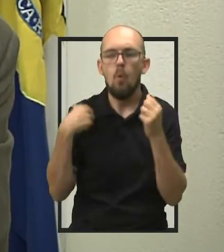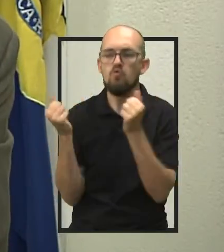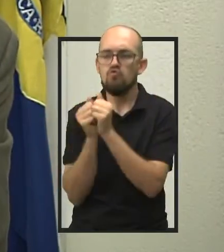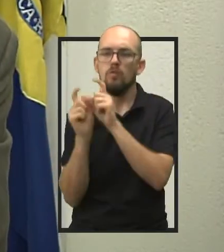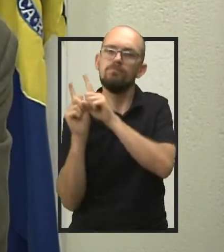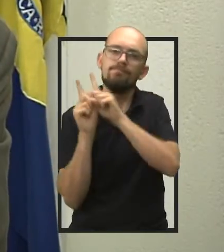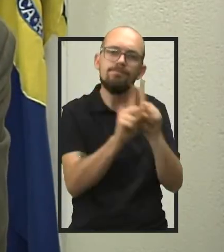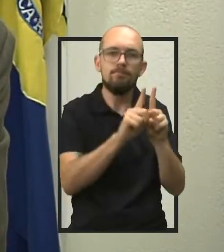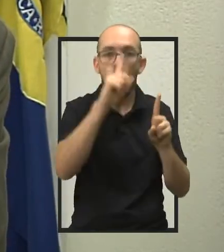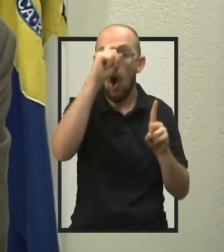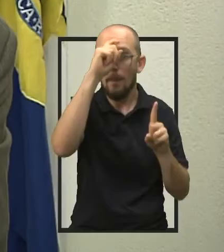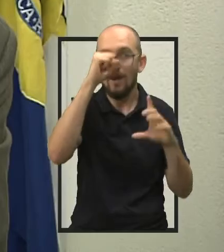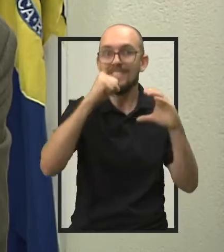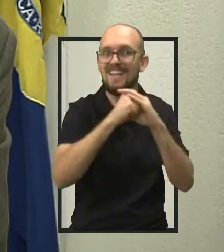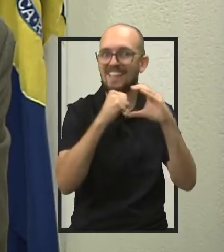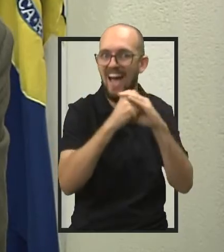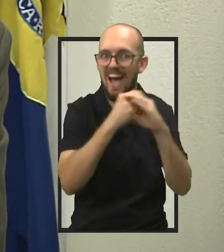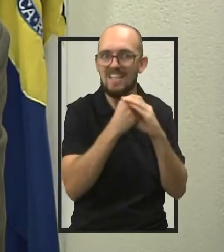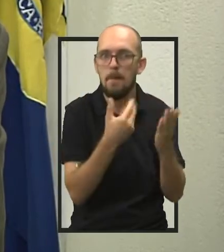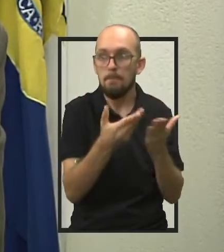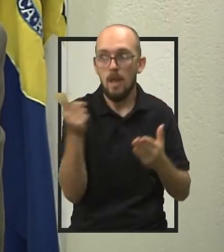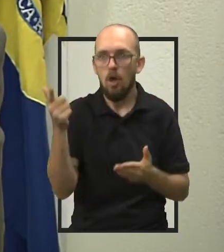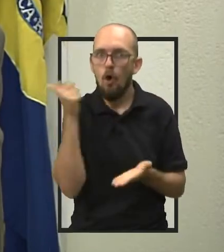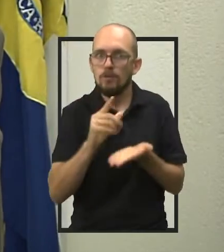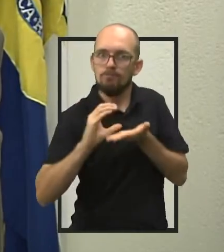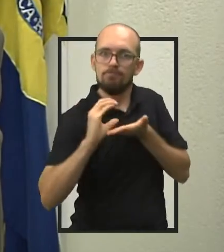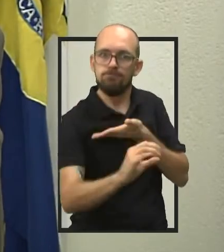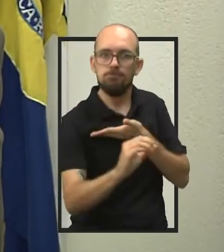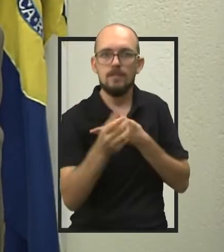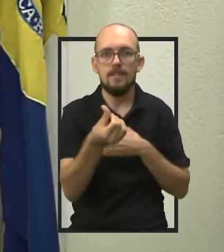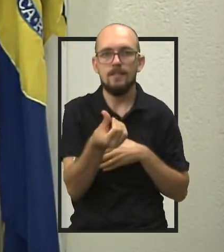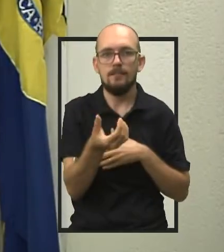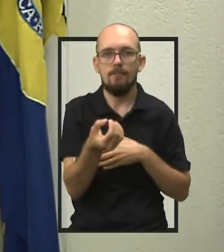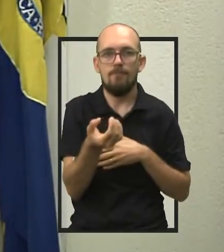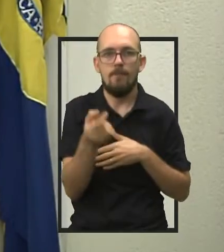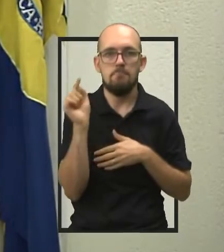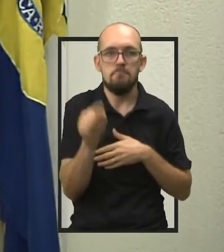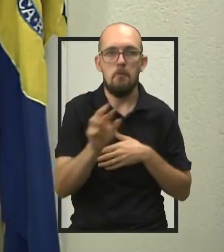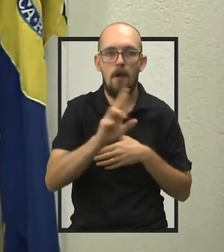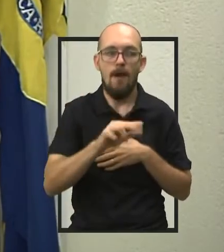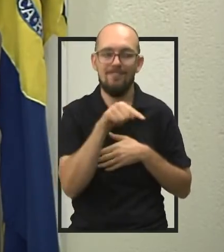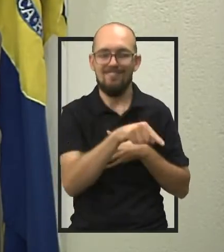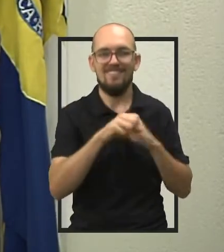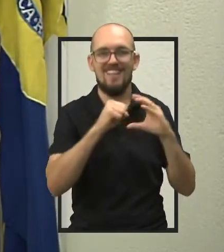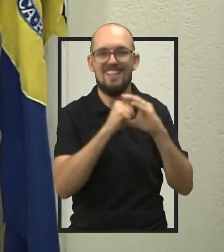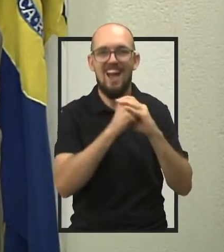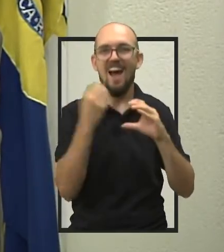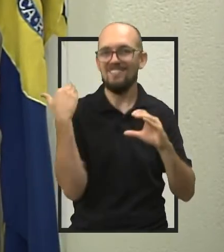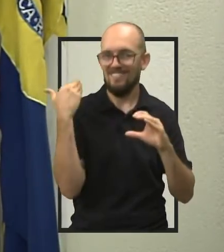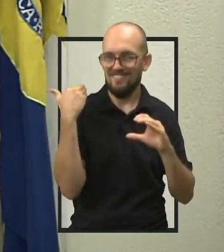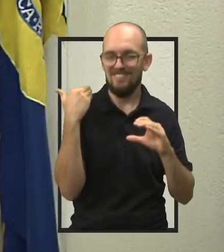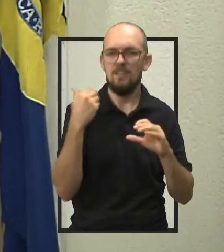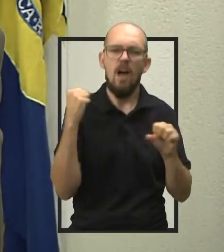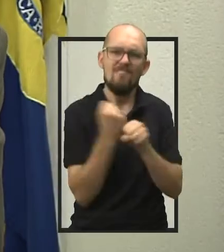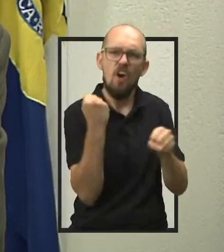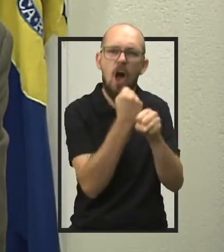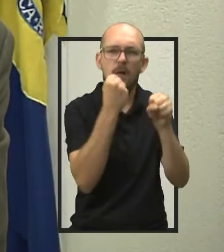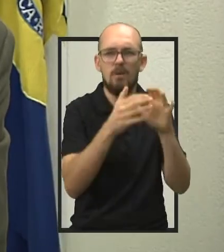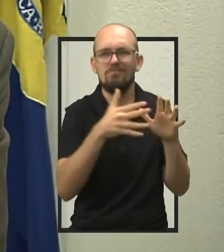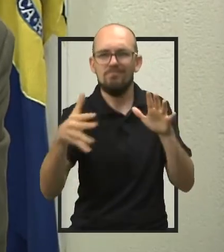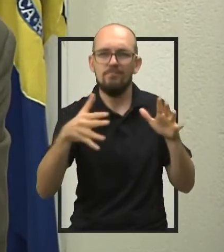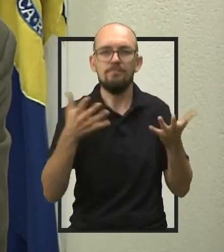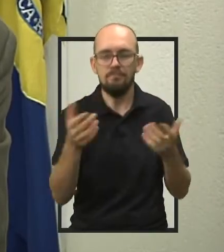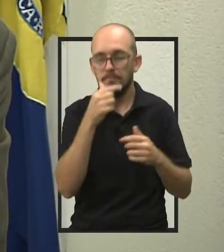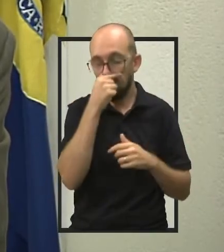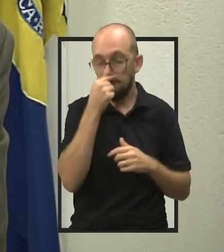e ele conseguiu liberar uma emenda de R$600 mil para a Santa Casa, para reformas, ampliação, enfim.